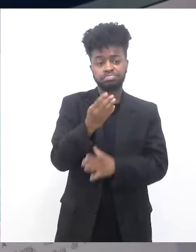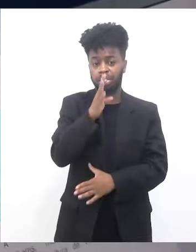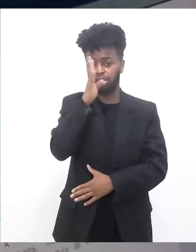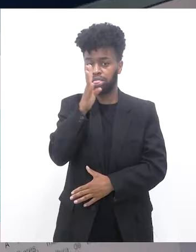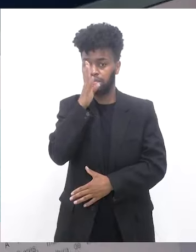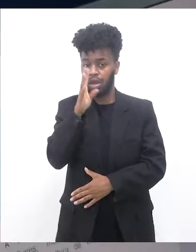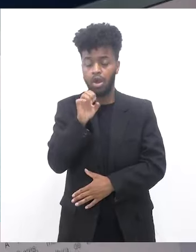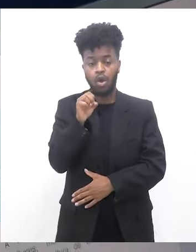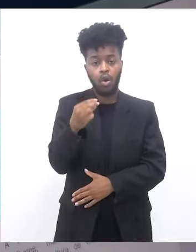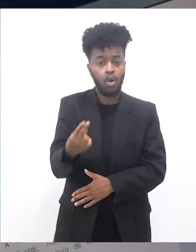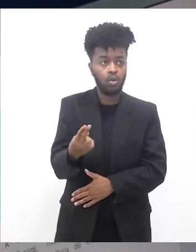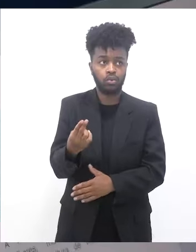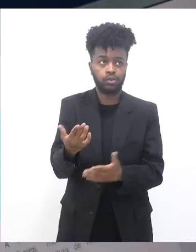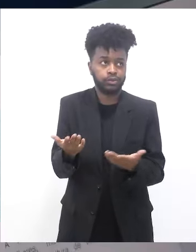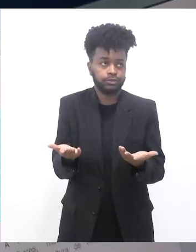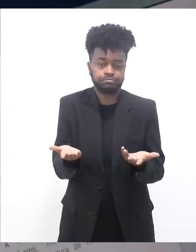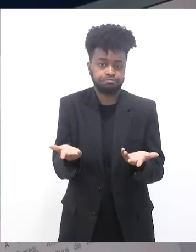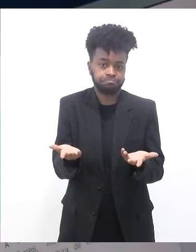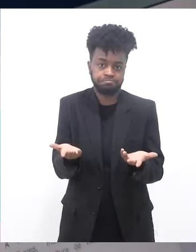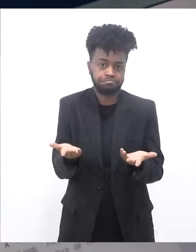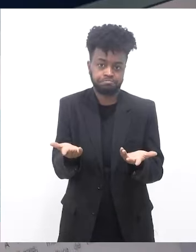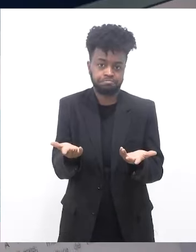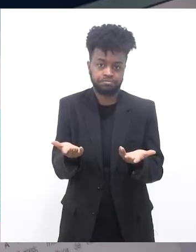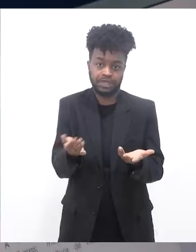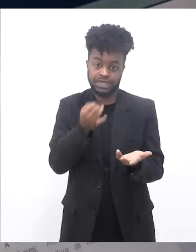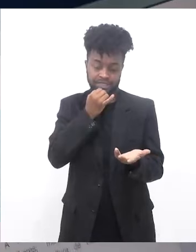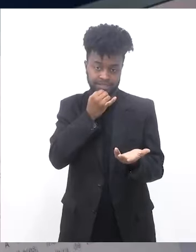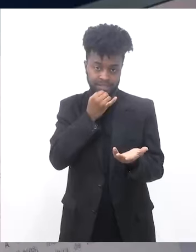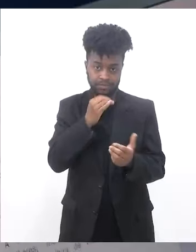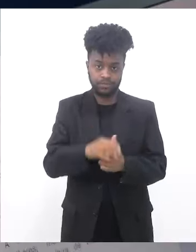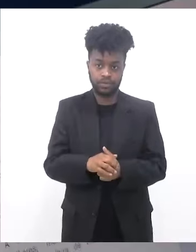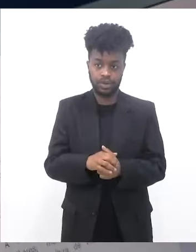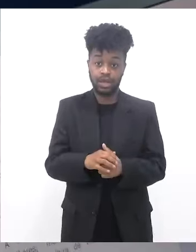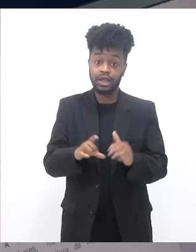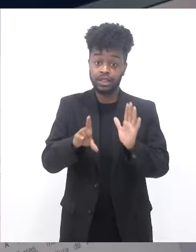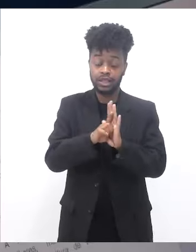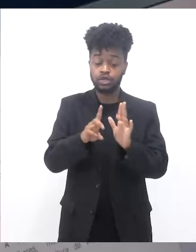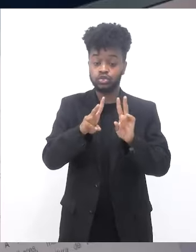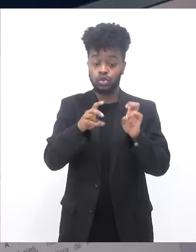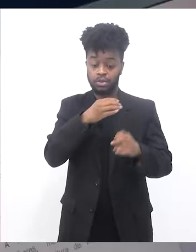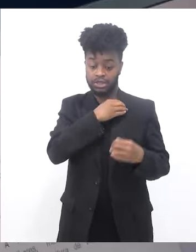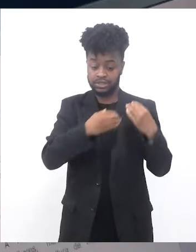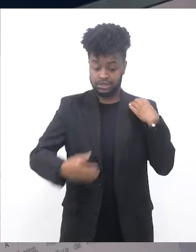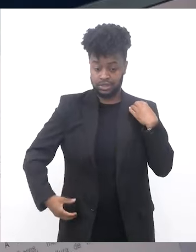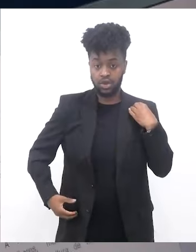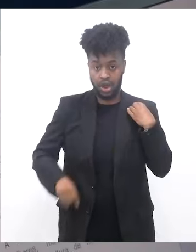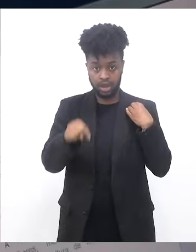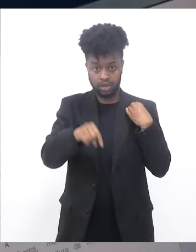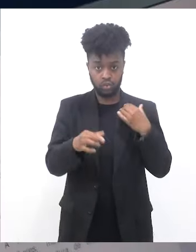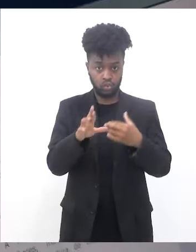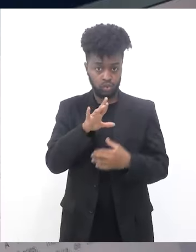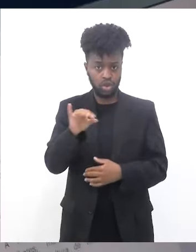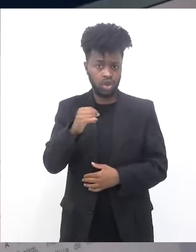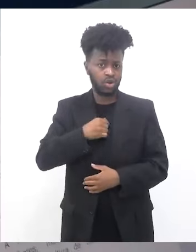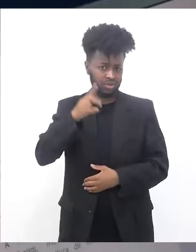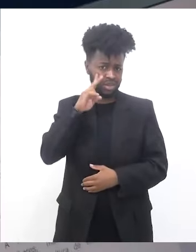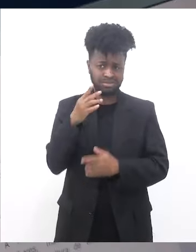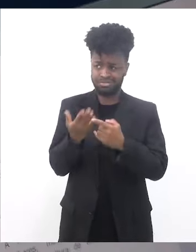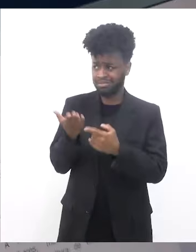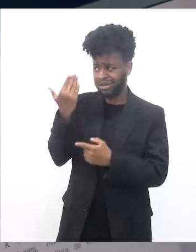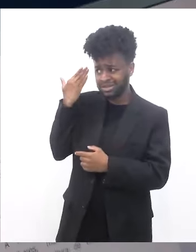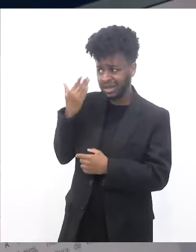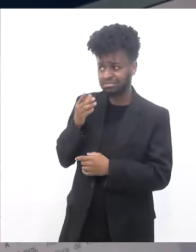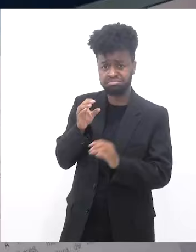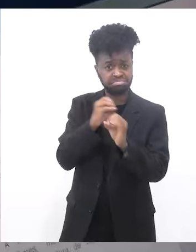forma equivocada, né? Você vê, por exemplo, a lei do cinto de segurança no Rio de Janeiro. Eu me lembro, na época, que